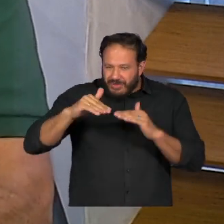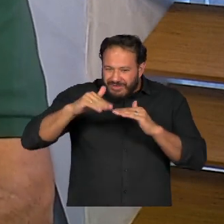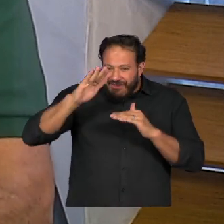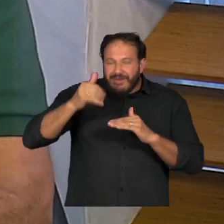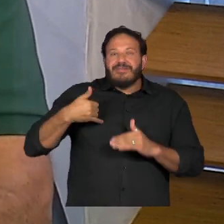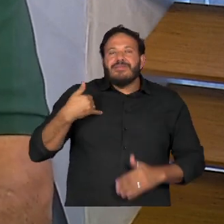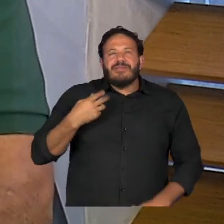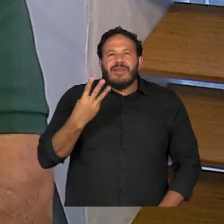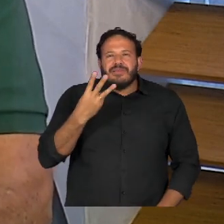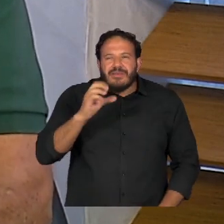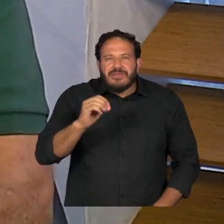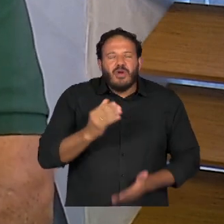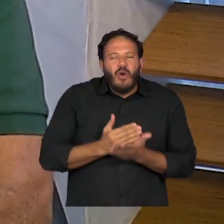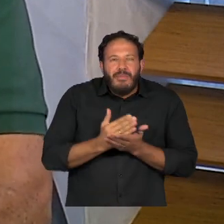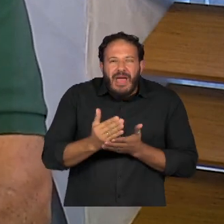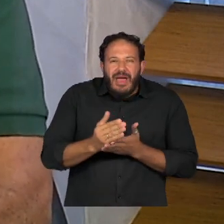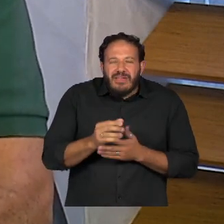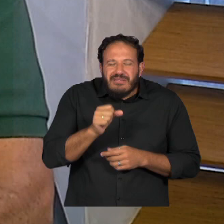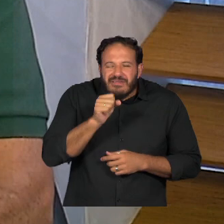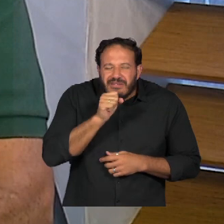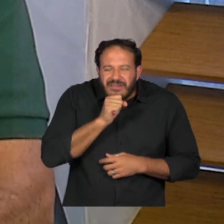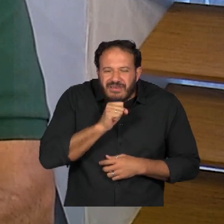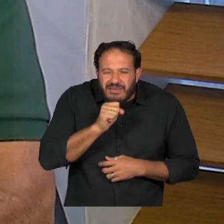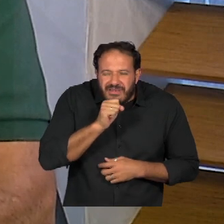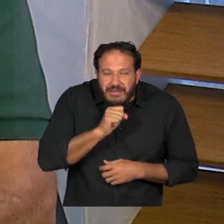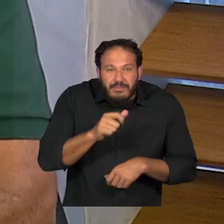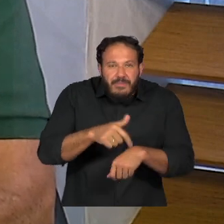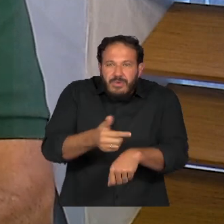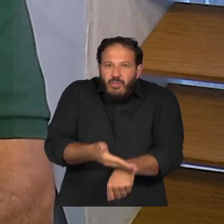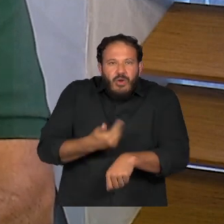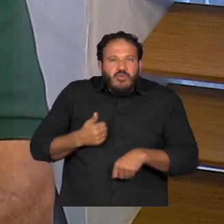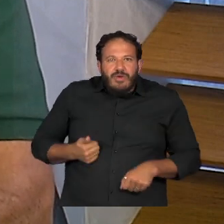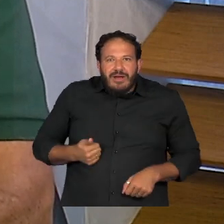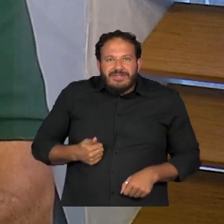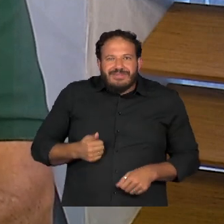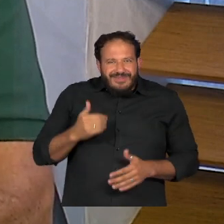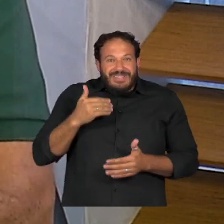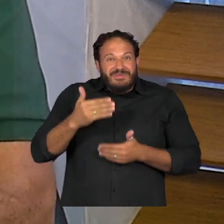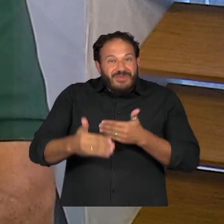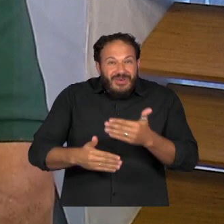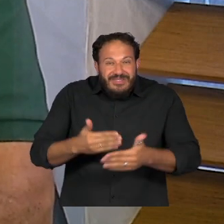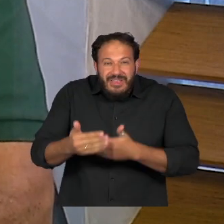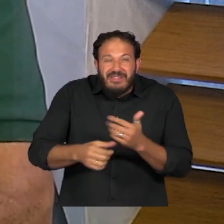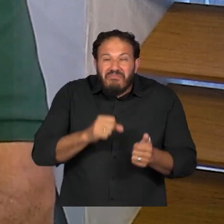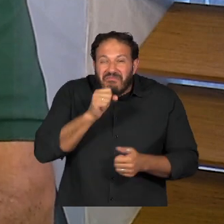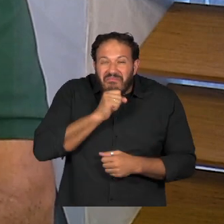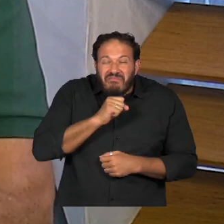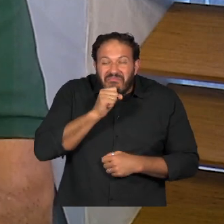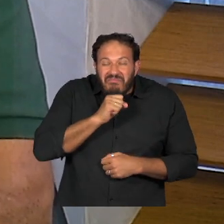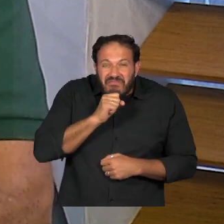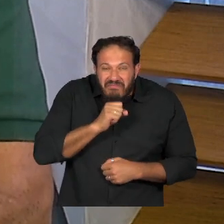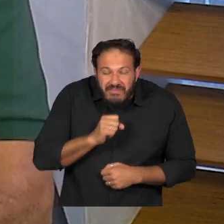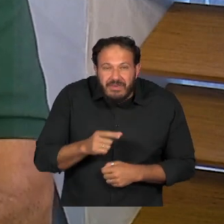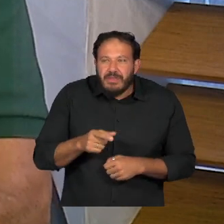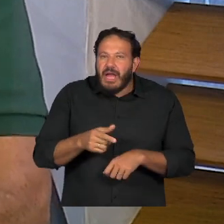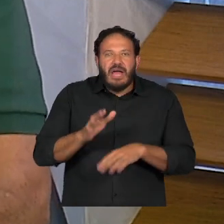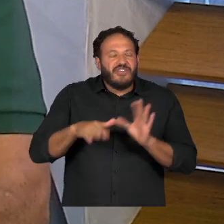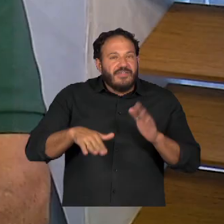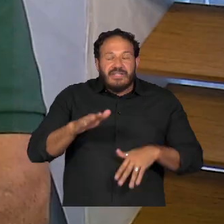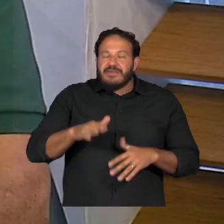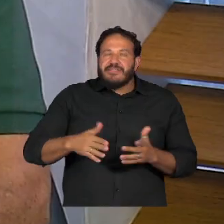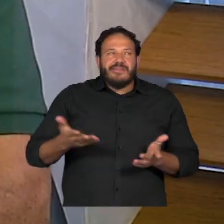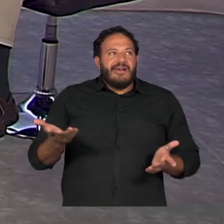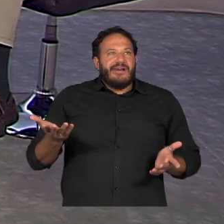eles começam a apresentar um processo de envelhecimento precoce e esse processo de envelhecimento precoce pode chegar até mesmo